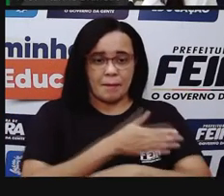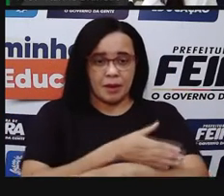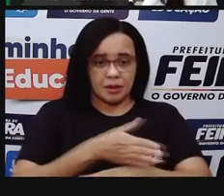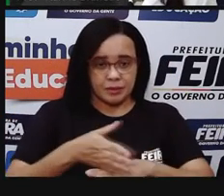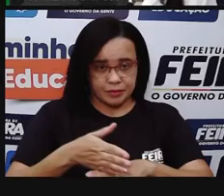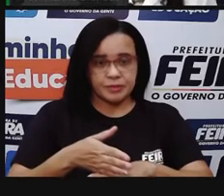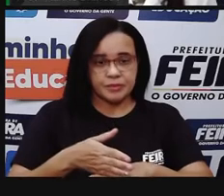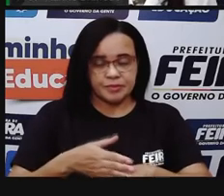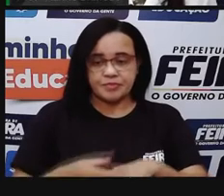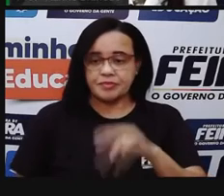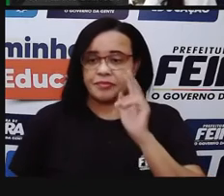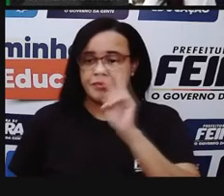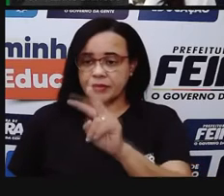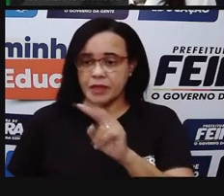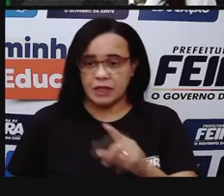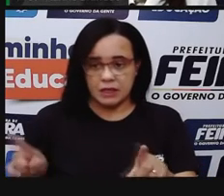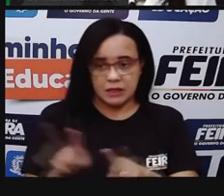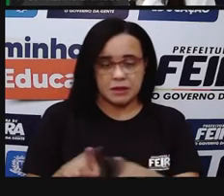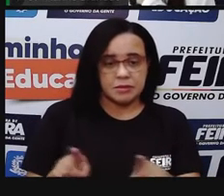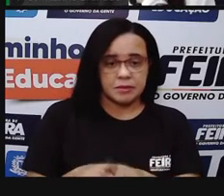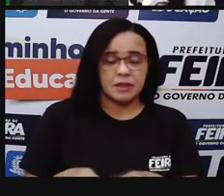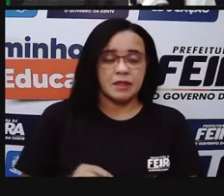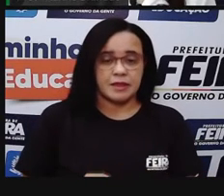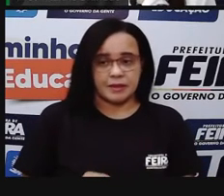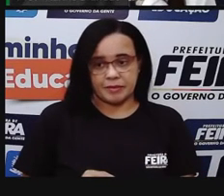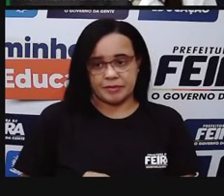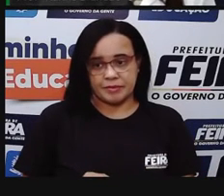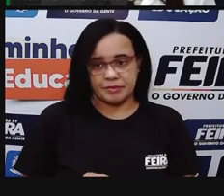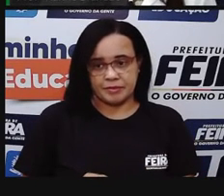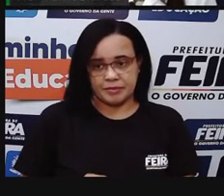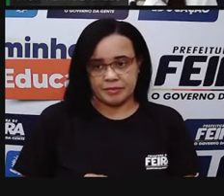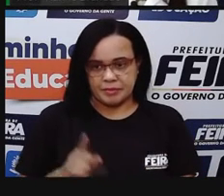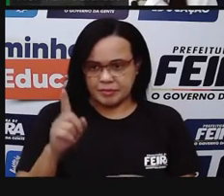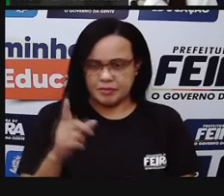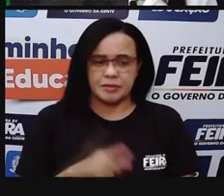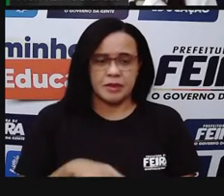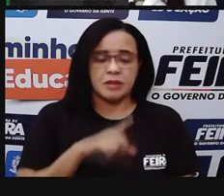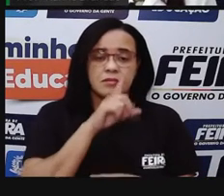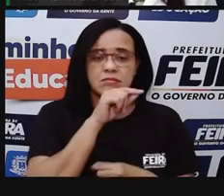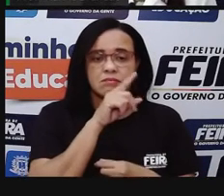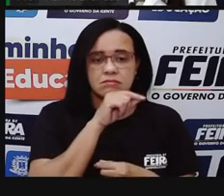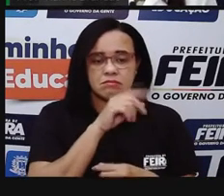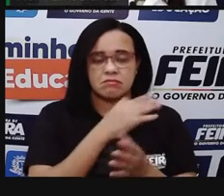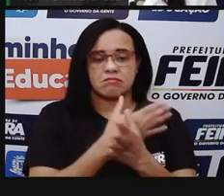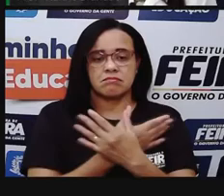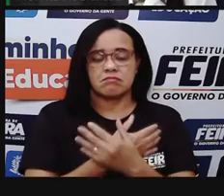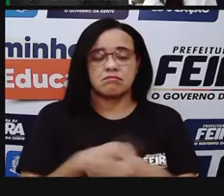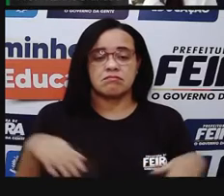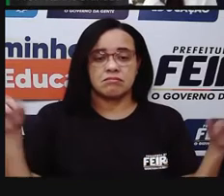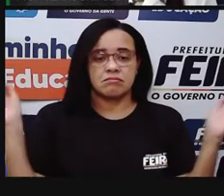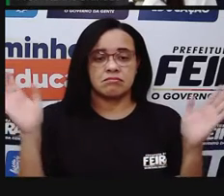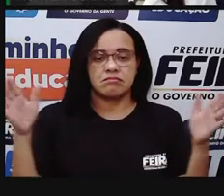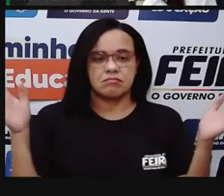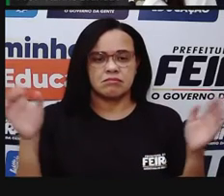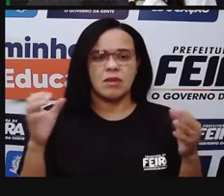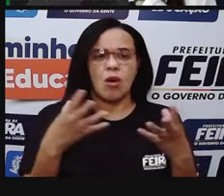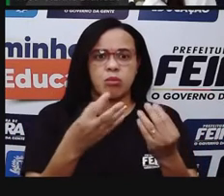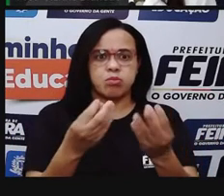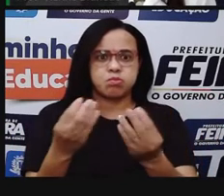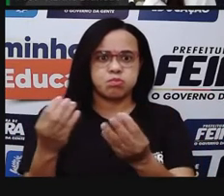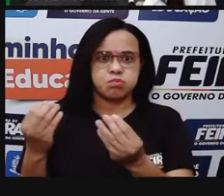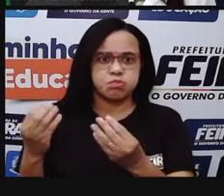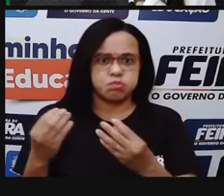e essa ave. Alguém já viu essa ave? Essa ave, ela é muito conhecida, né, por nós aqui do Nordeste. Ela